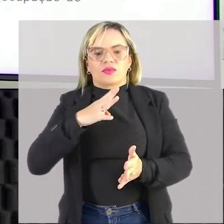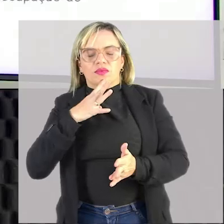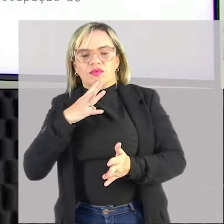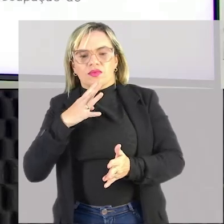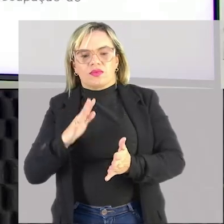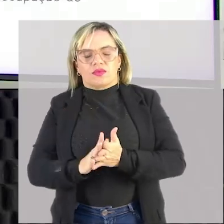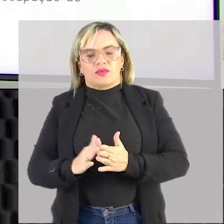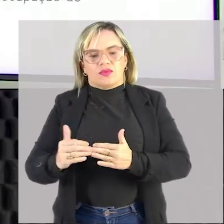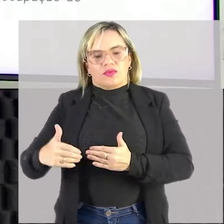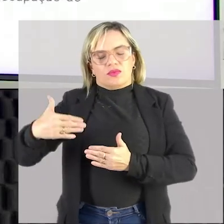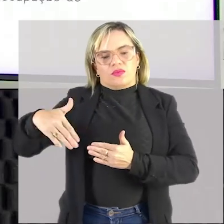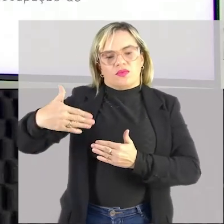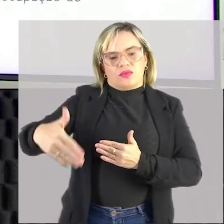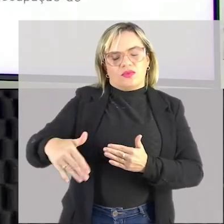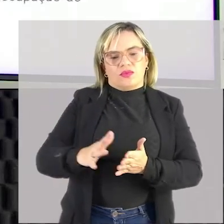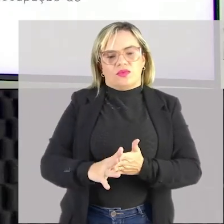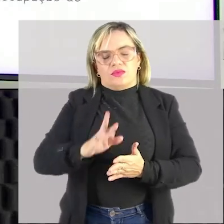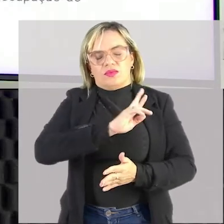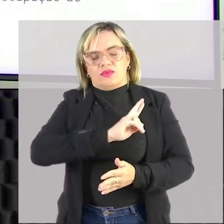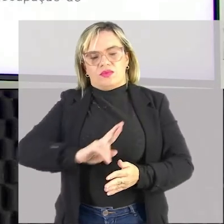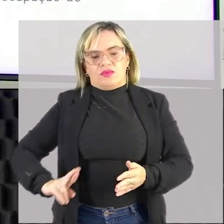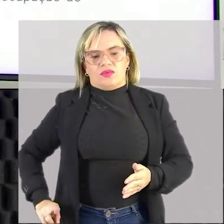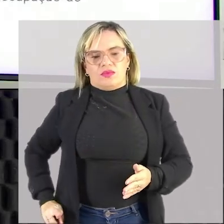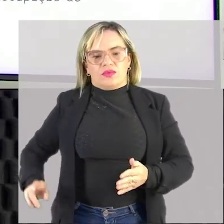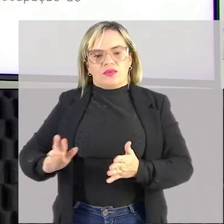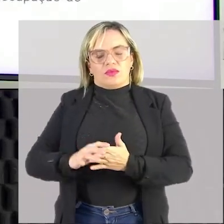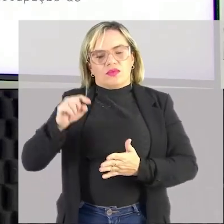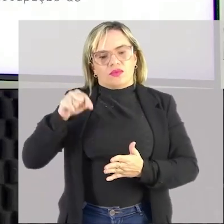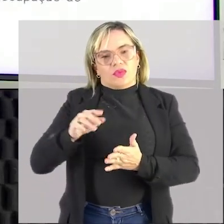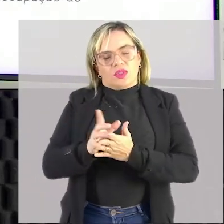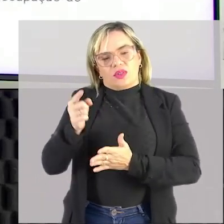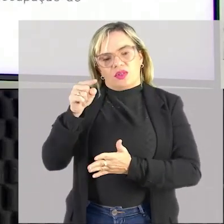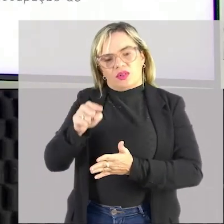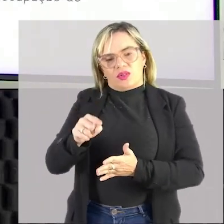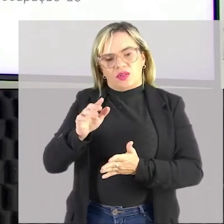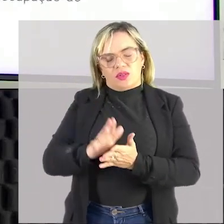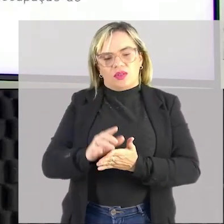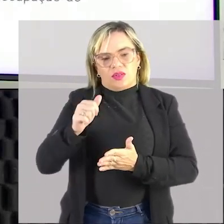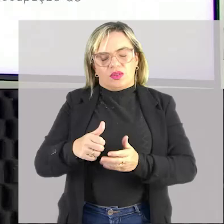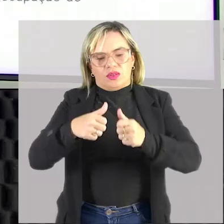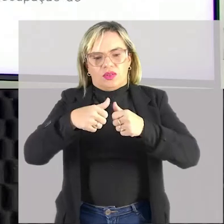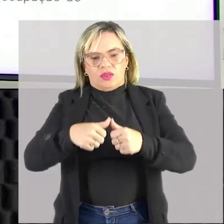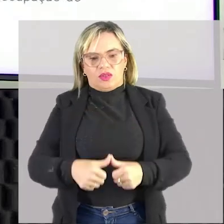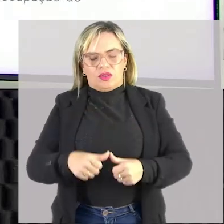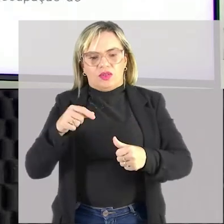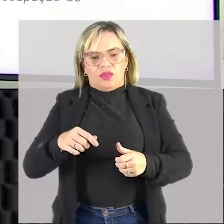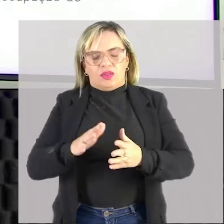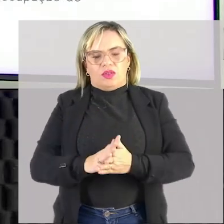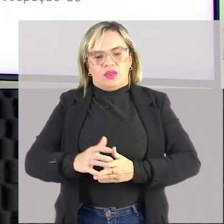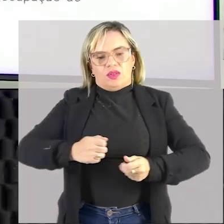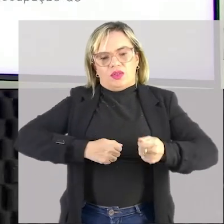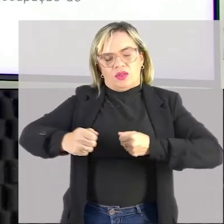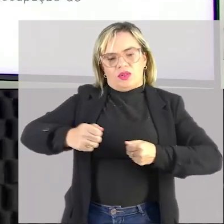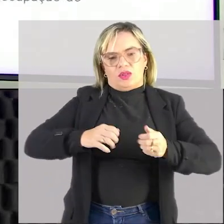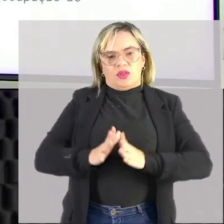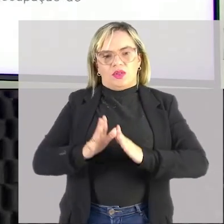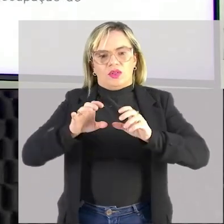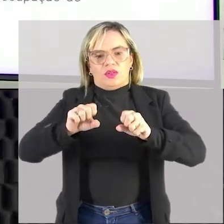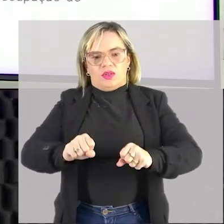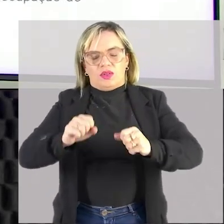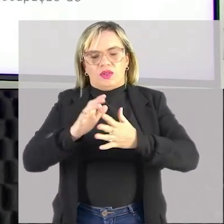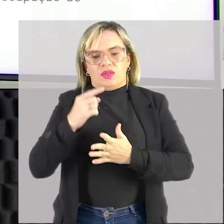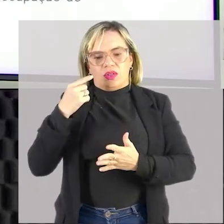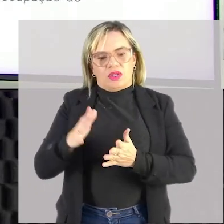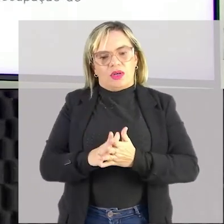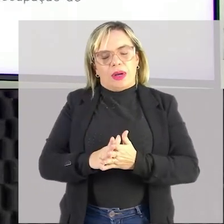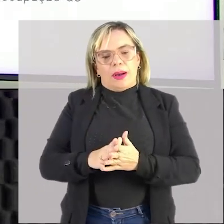e mais afinco na República, onde você de fato tem a consolidação, mecanismos de dominação, mas aqui ainda assim